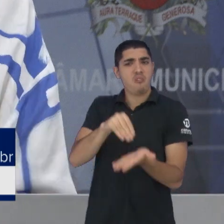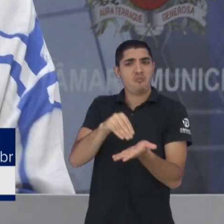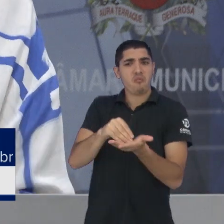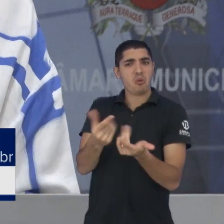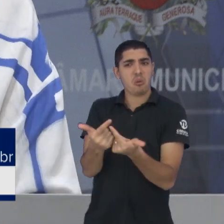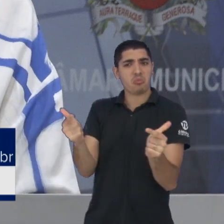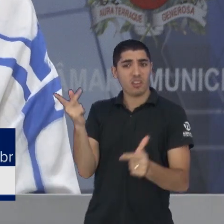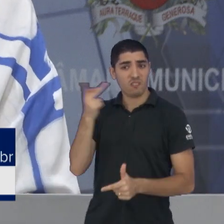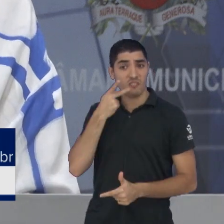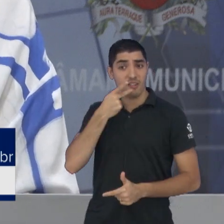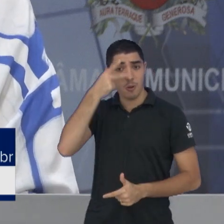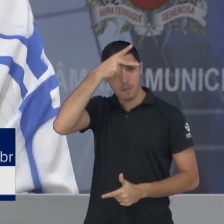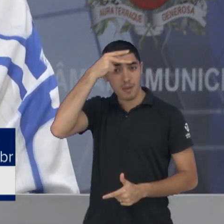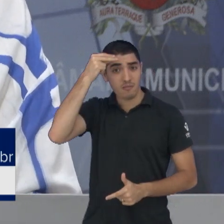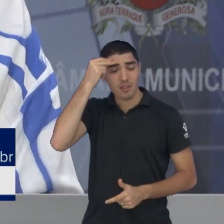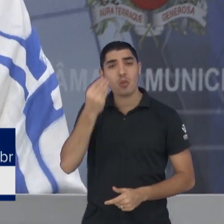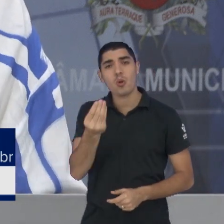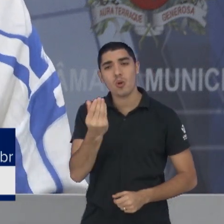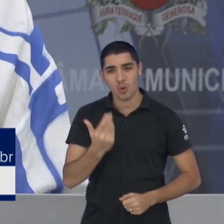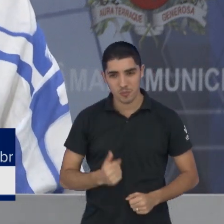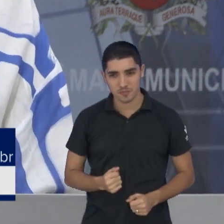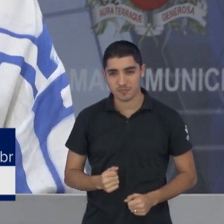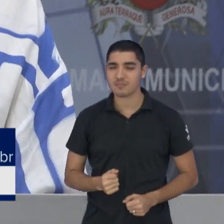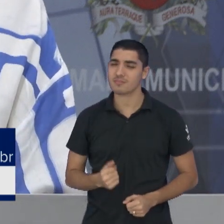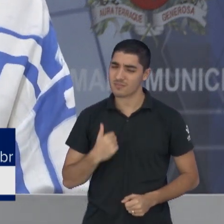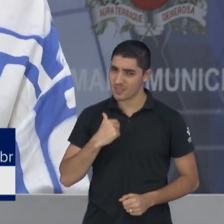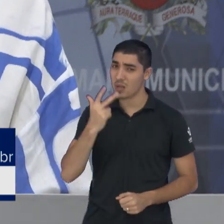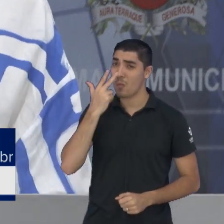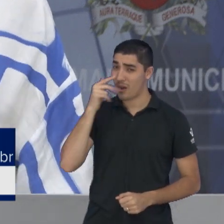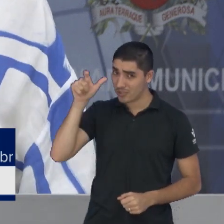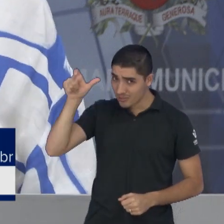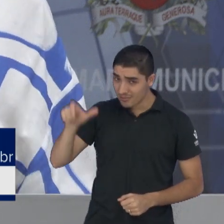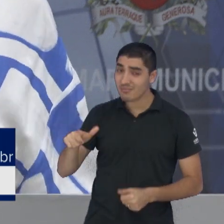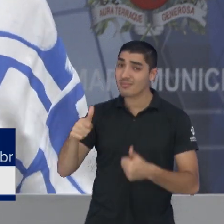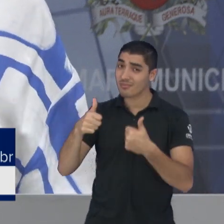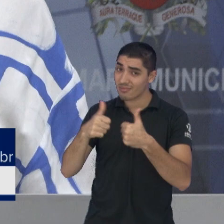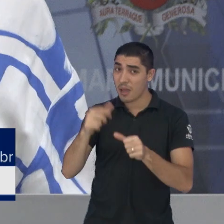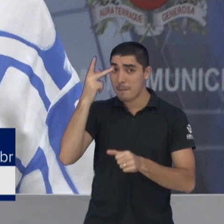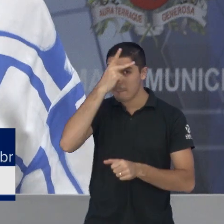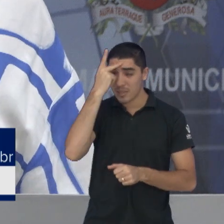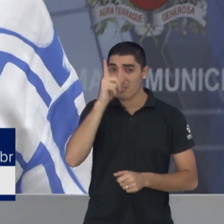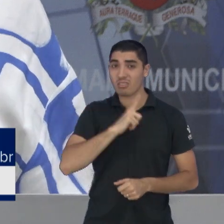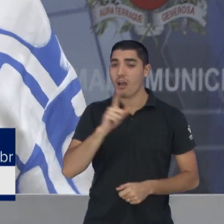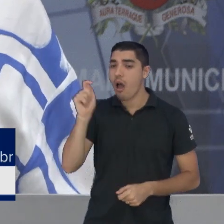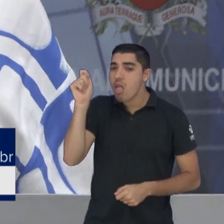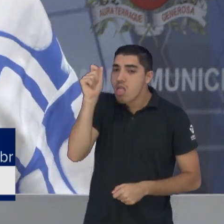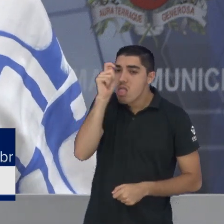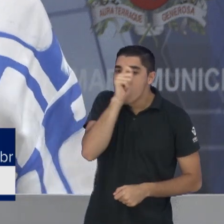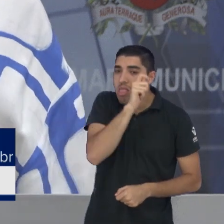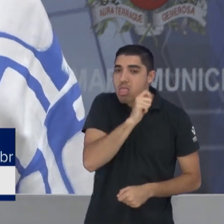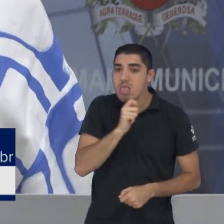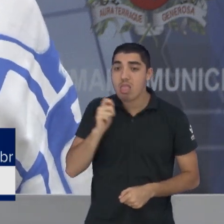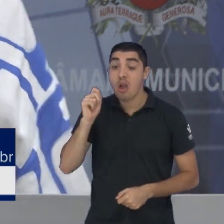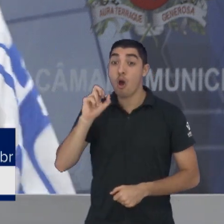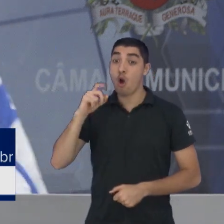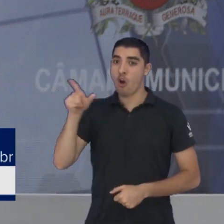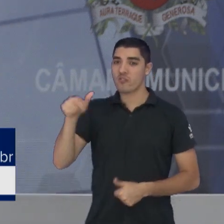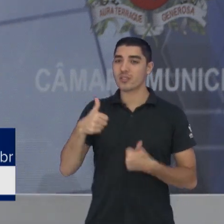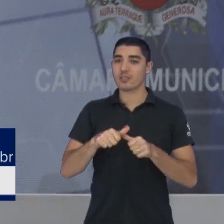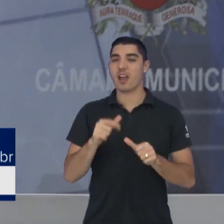seu prefeito? Eu acho que o senhor está sendo muito enganado, ou está se fazendo de